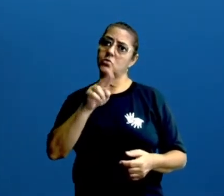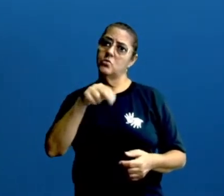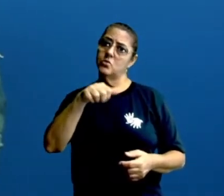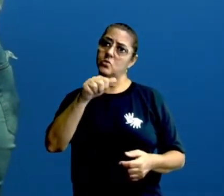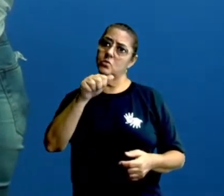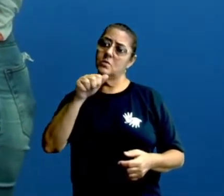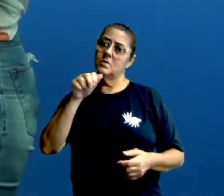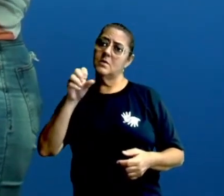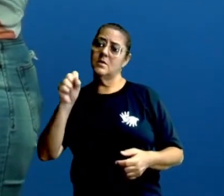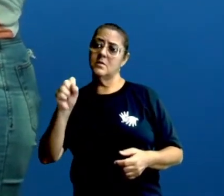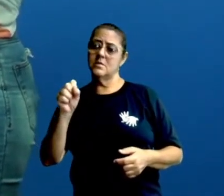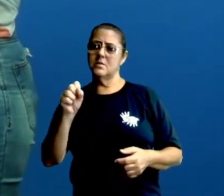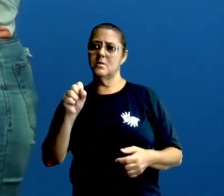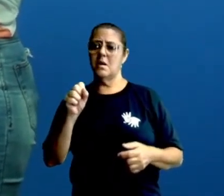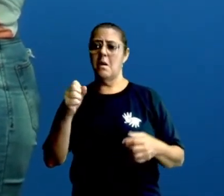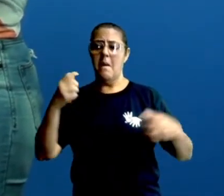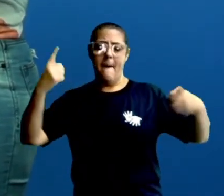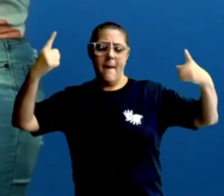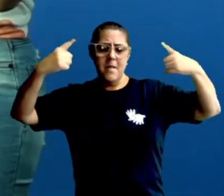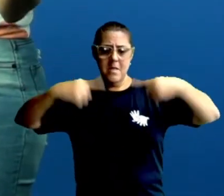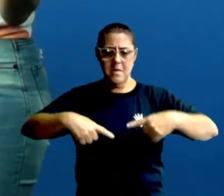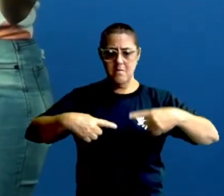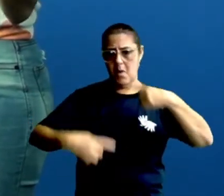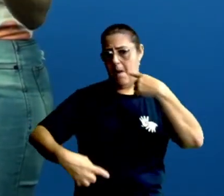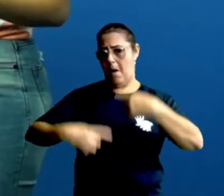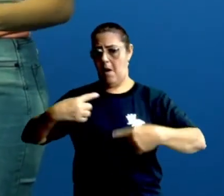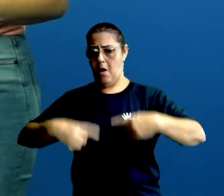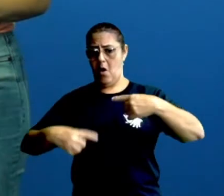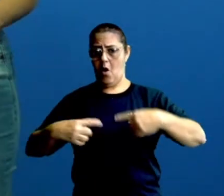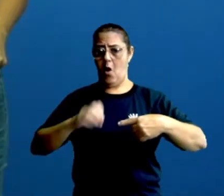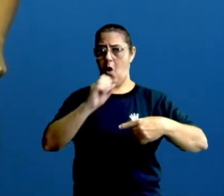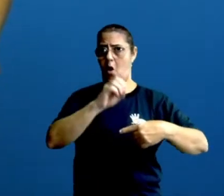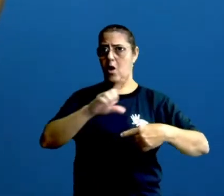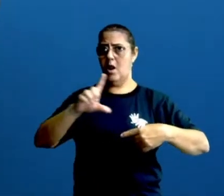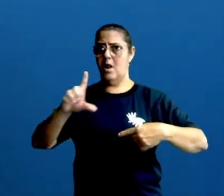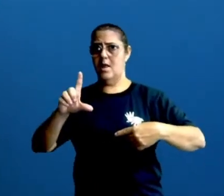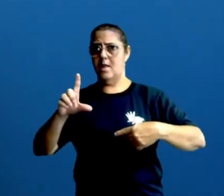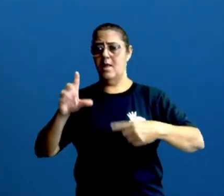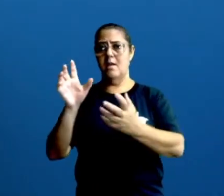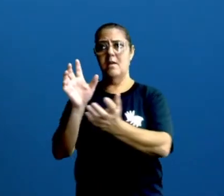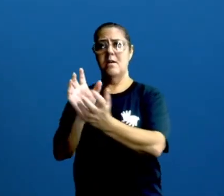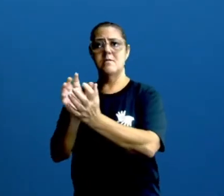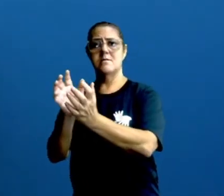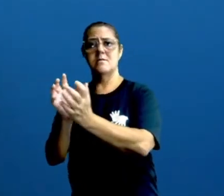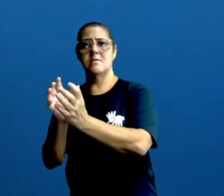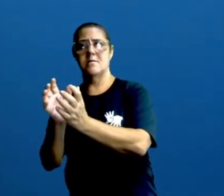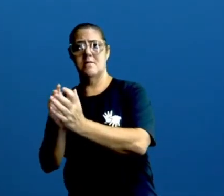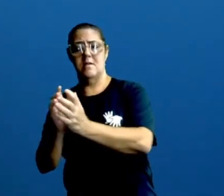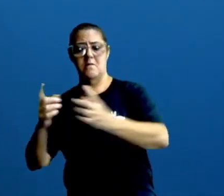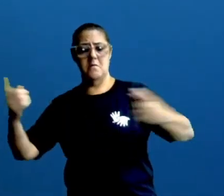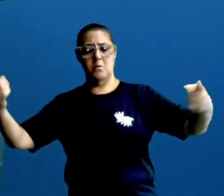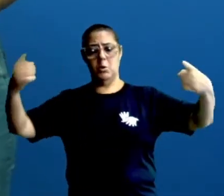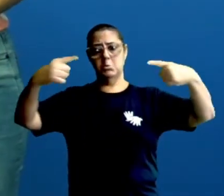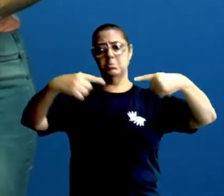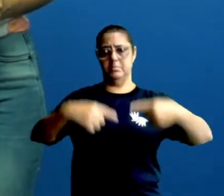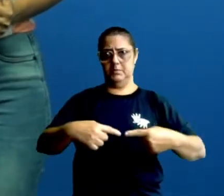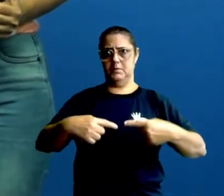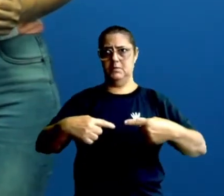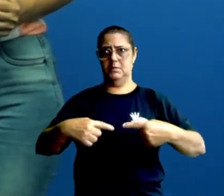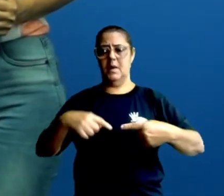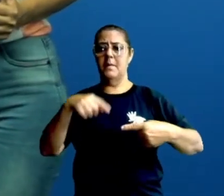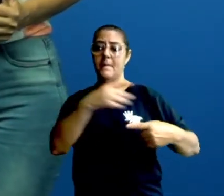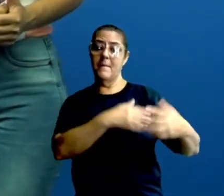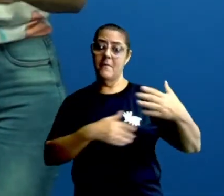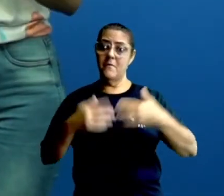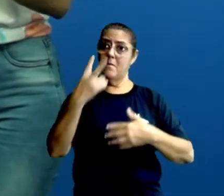exemplo, uma disputa política entre Olinda e Recife, que tem, diga-se de passagem, a participação de Vitória